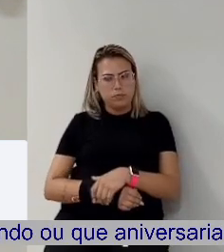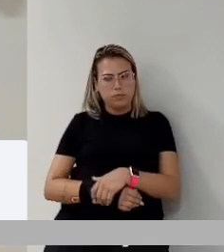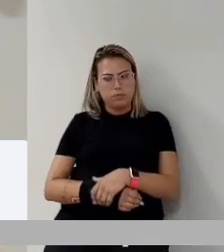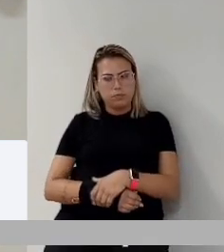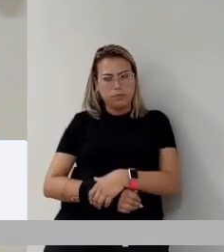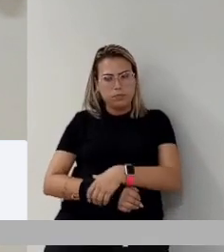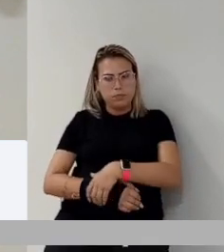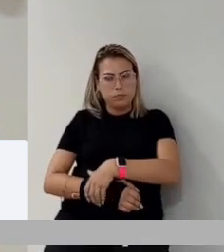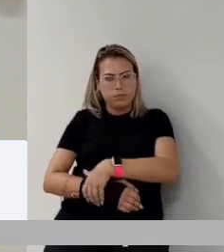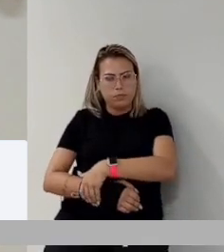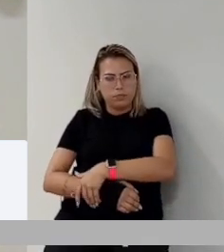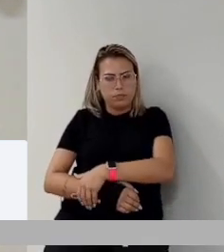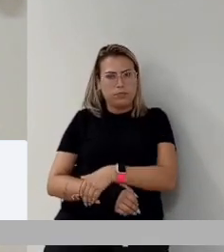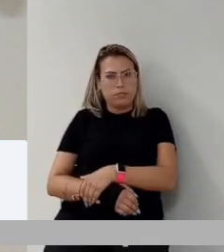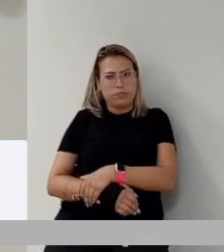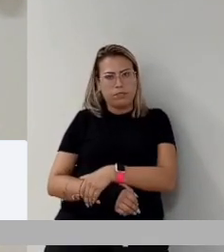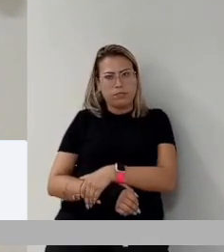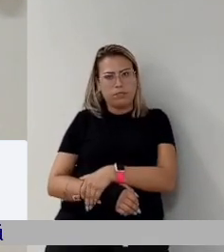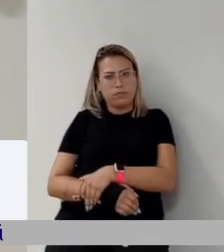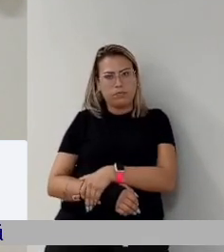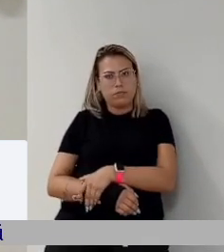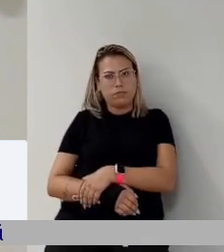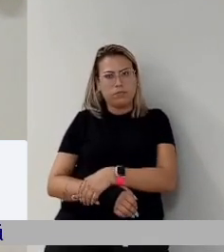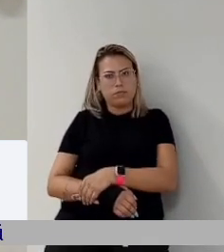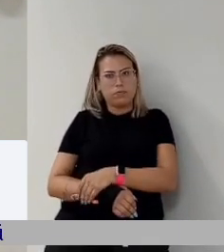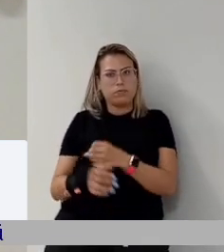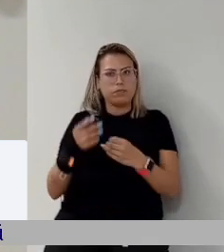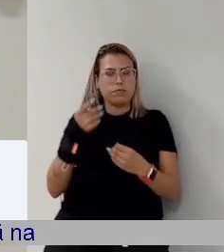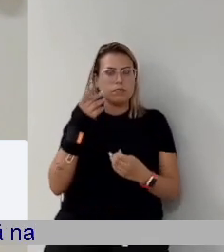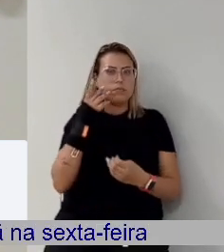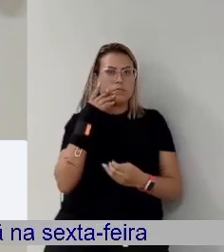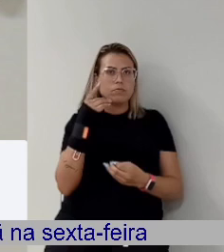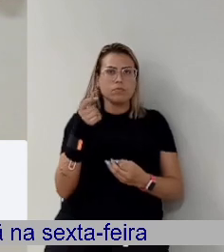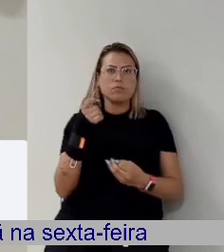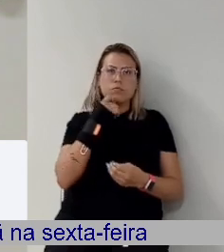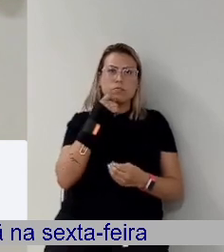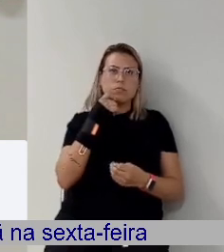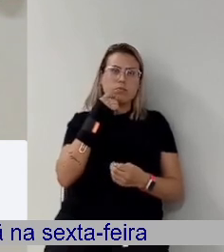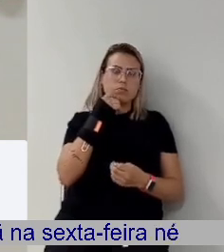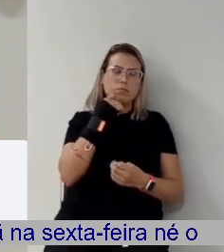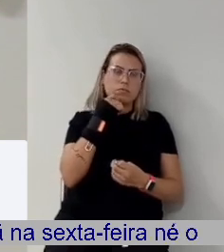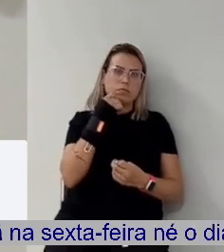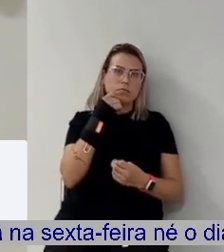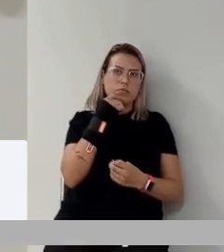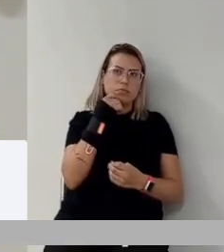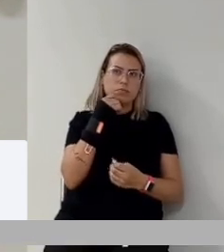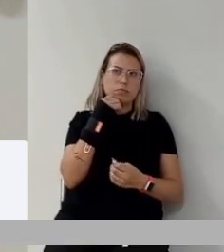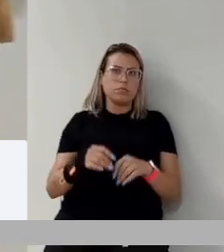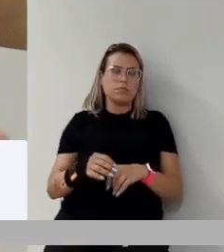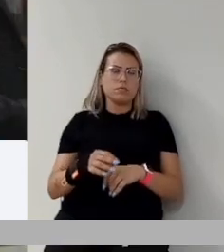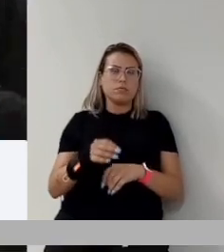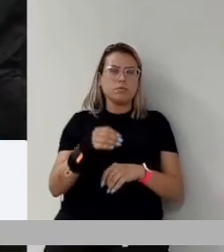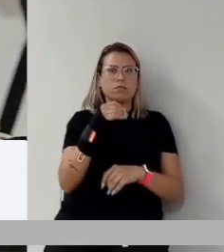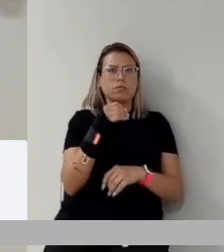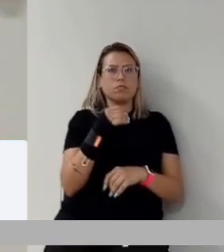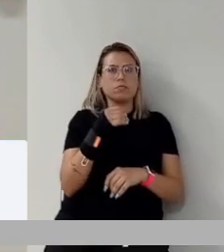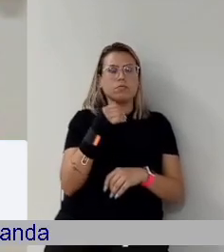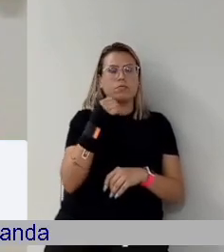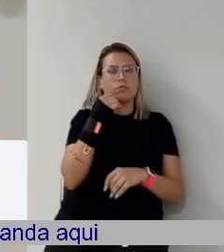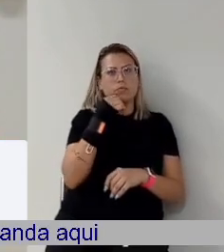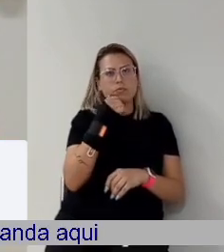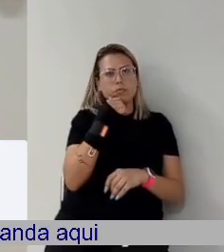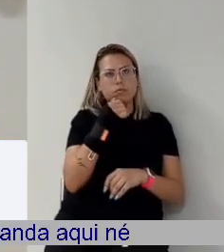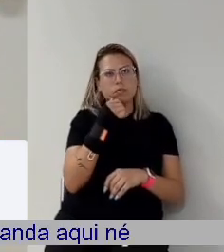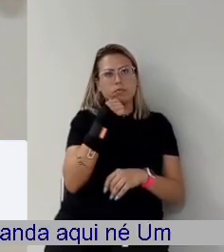esses dias né amanhã na sexta-feira né o dia internacional da mulher a quem a gente manda aqui